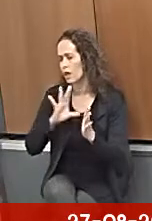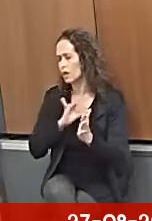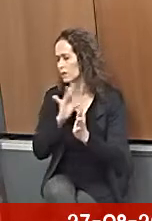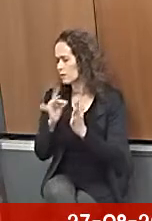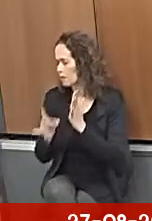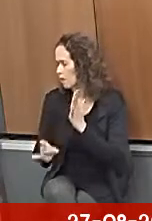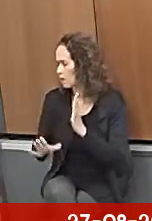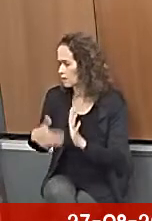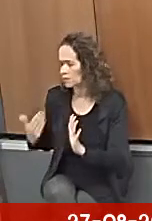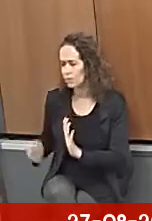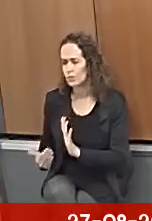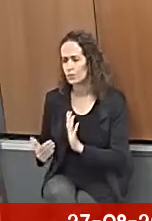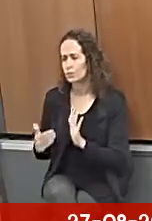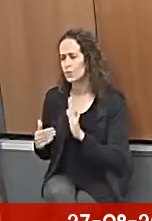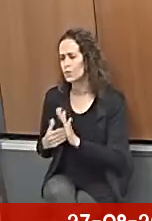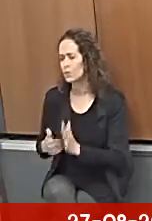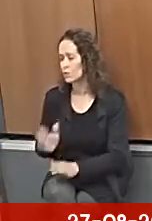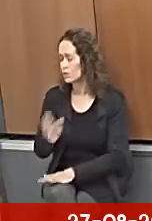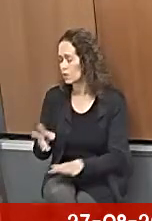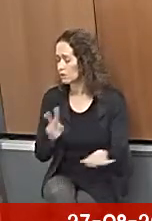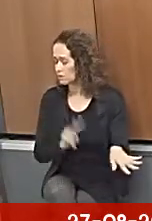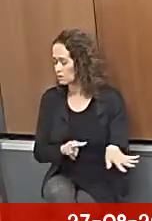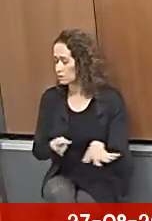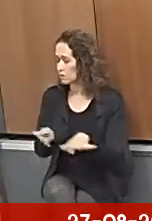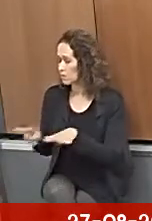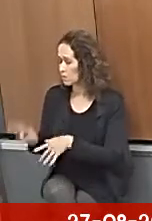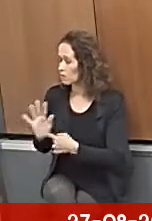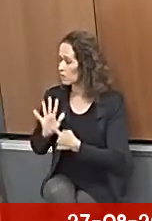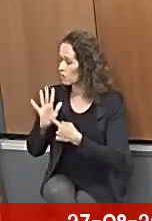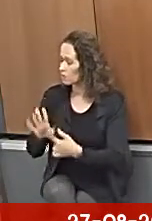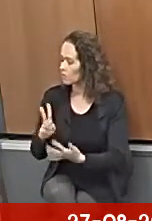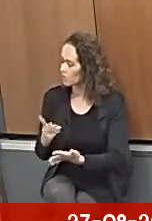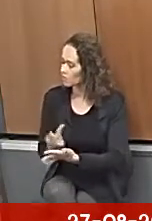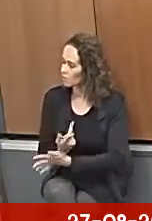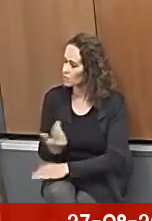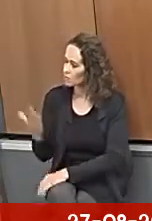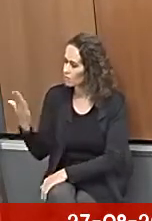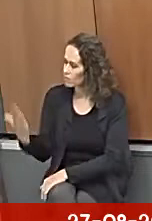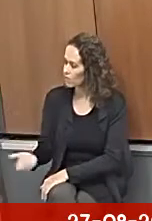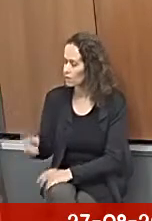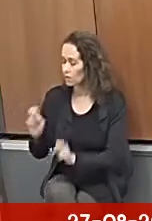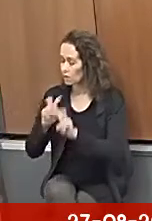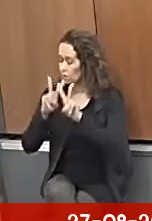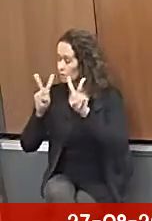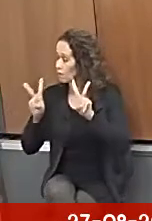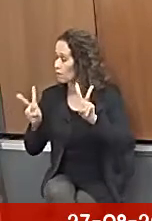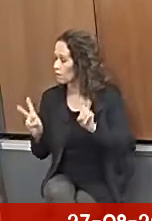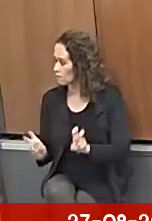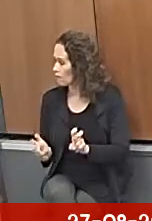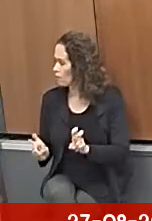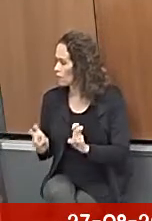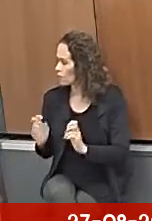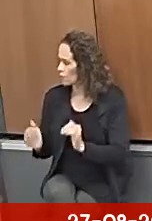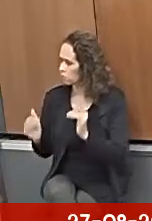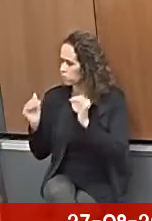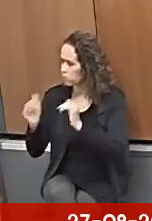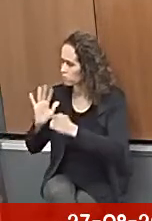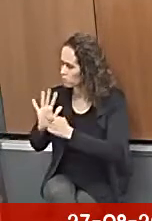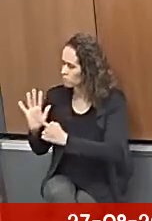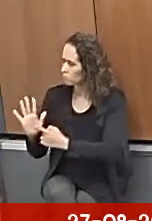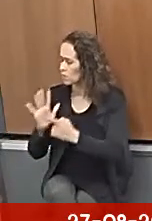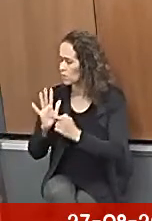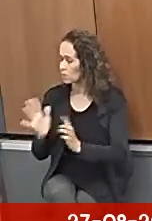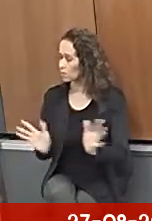toda ela trouxe essa semana o que aconteceu com você o tema na imprensa estava em alta esta semana da acessibilidade